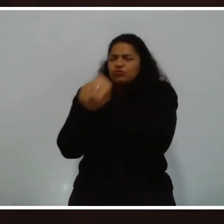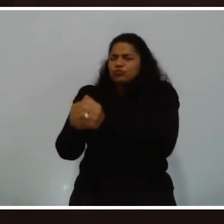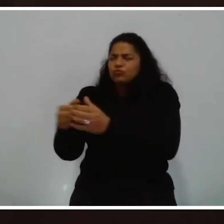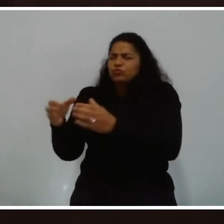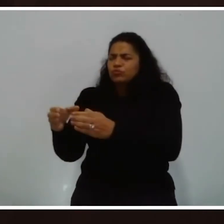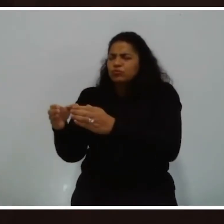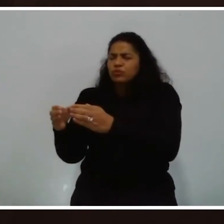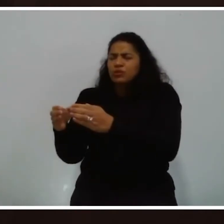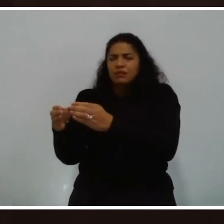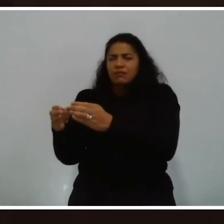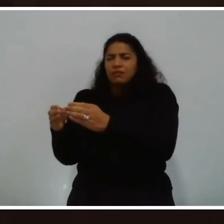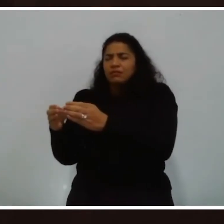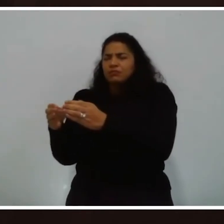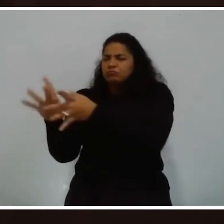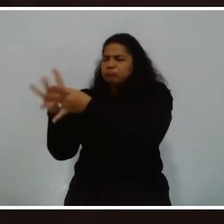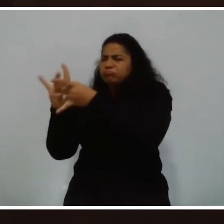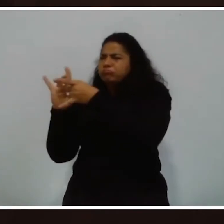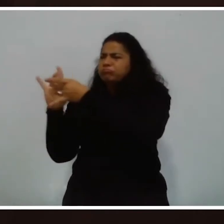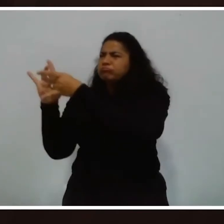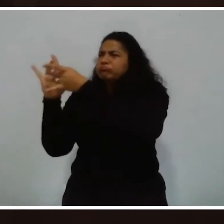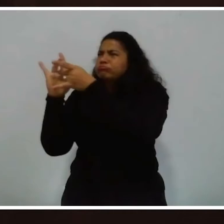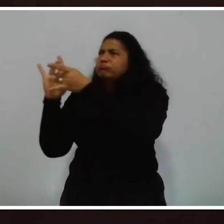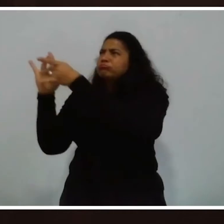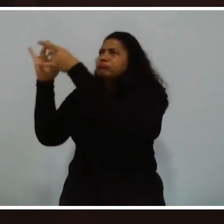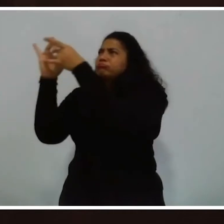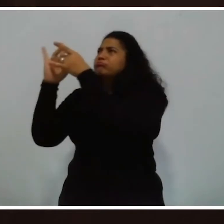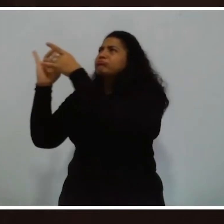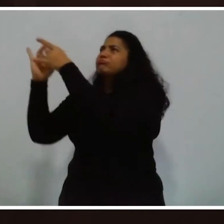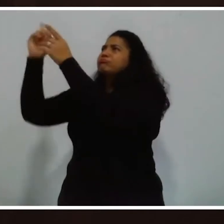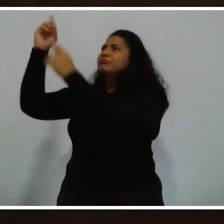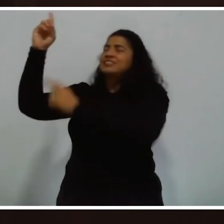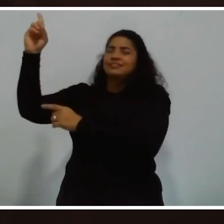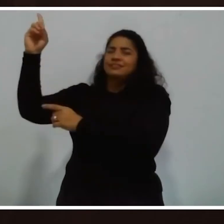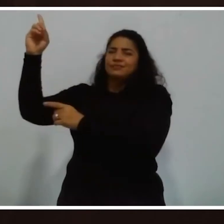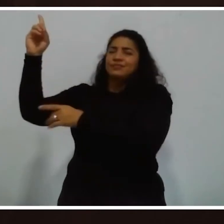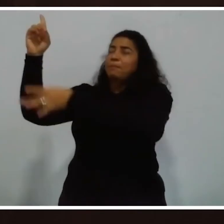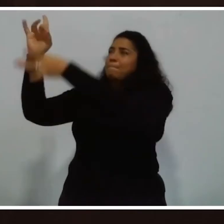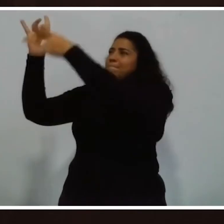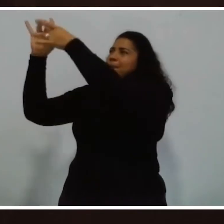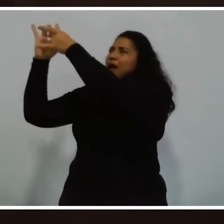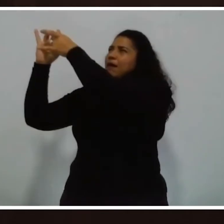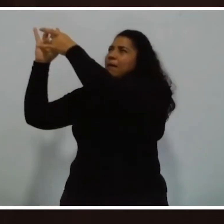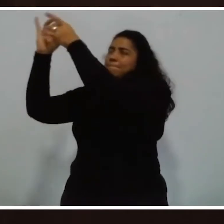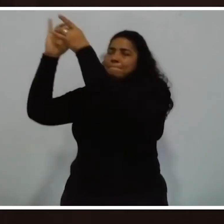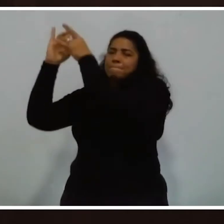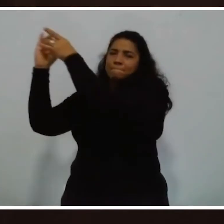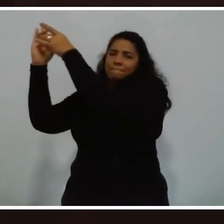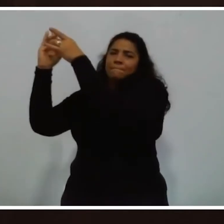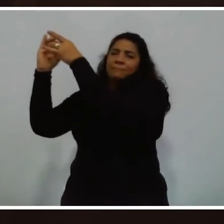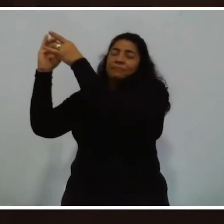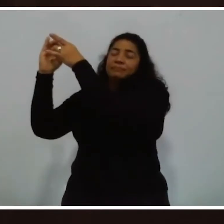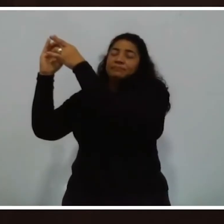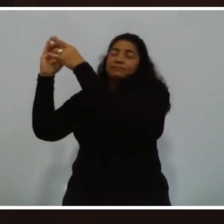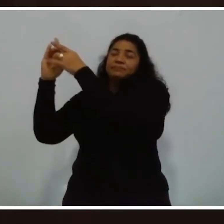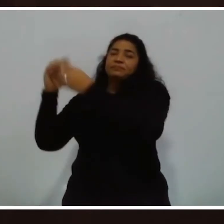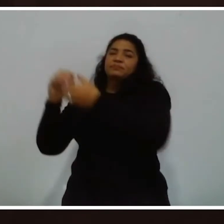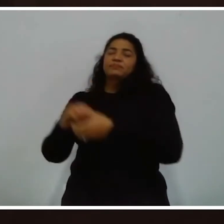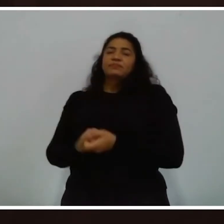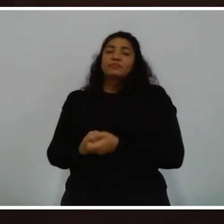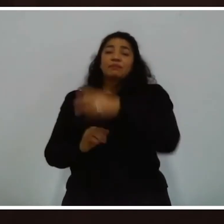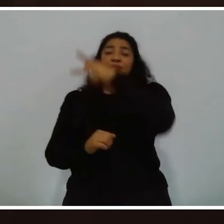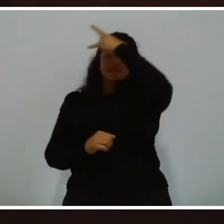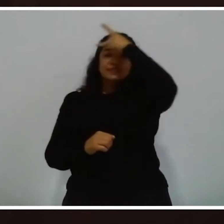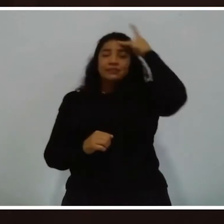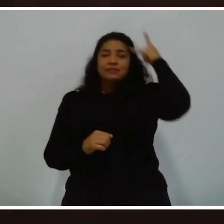estejamos com Ele, no Pai também, para que vejam a minha glória que me conferiste, porque me amaste